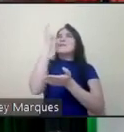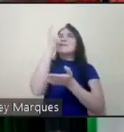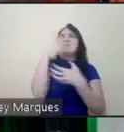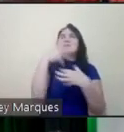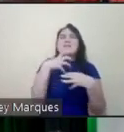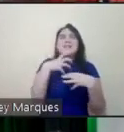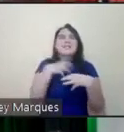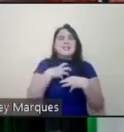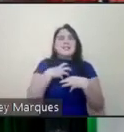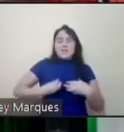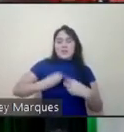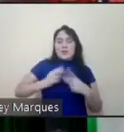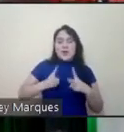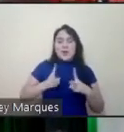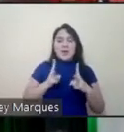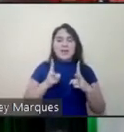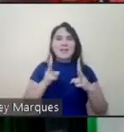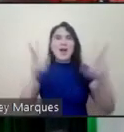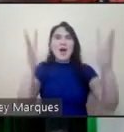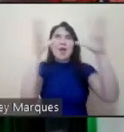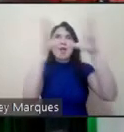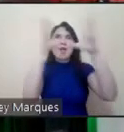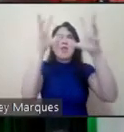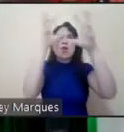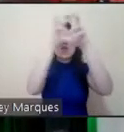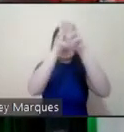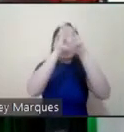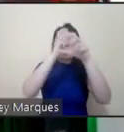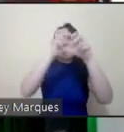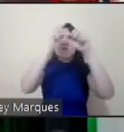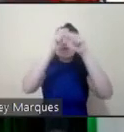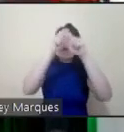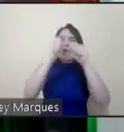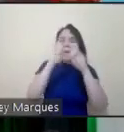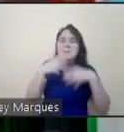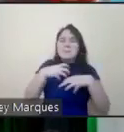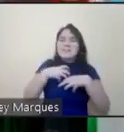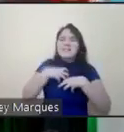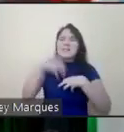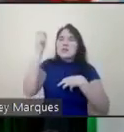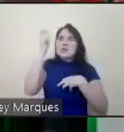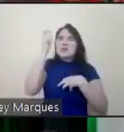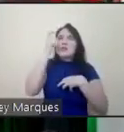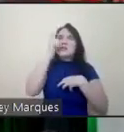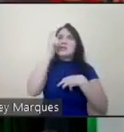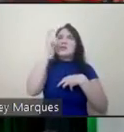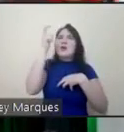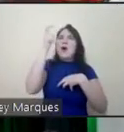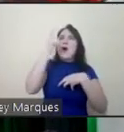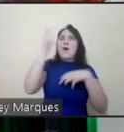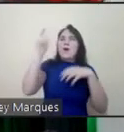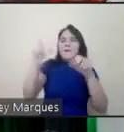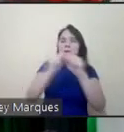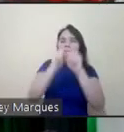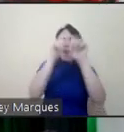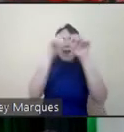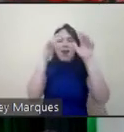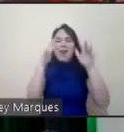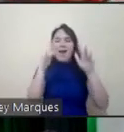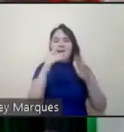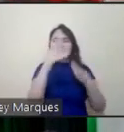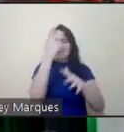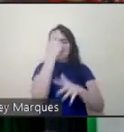nuvens escuras. Eu verei o sol perfurando os olhos num milagre de um voo cego, o